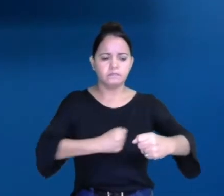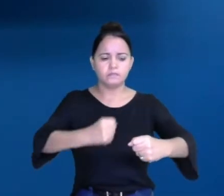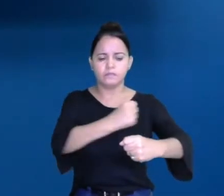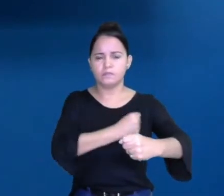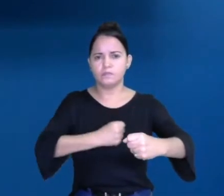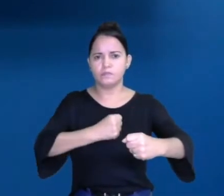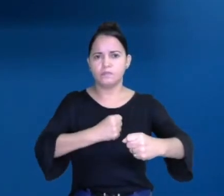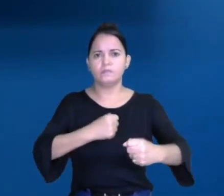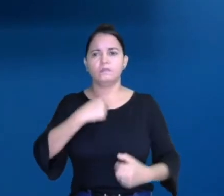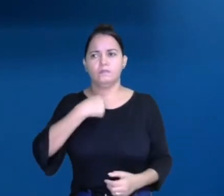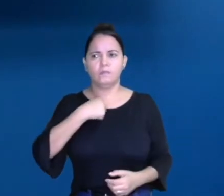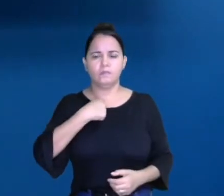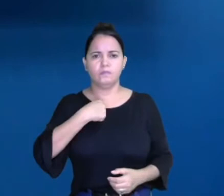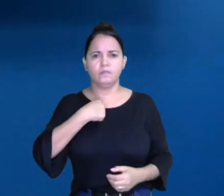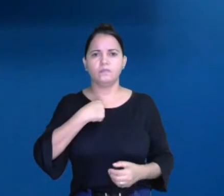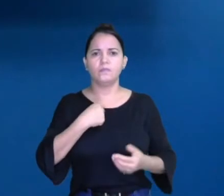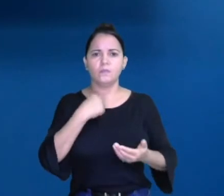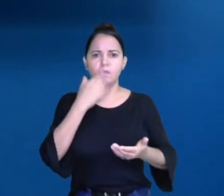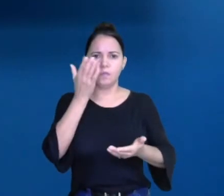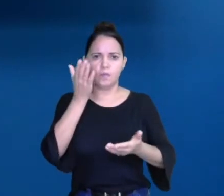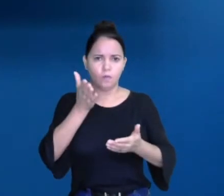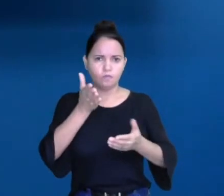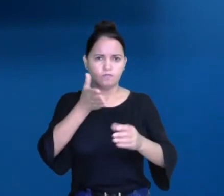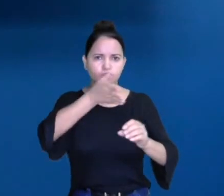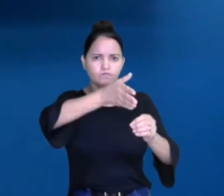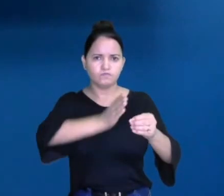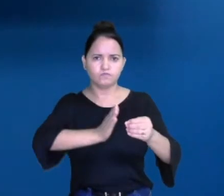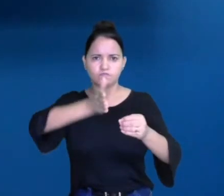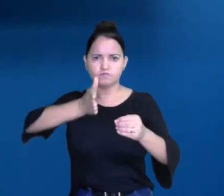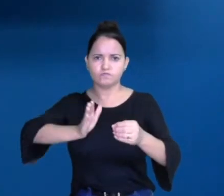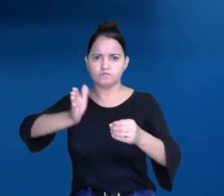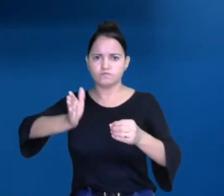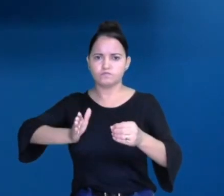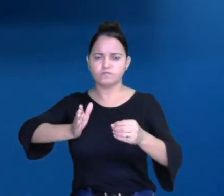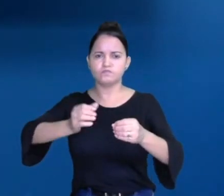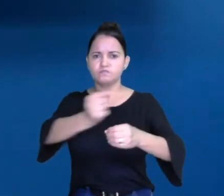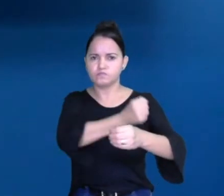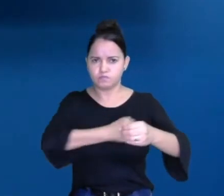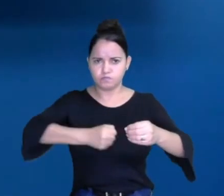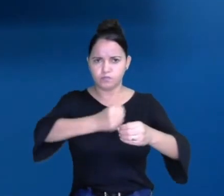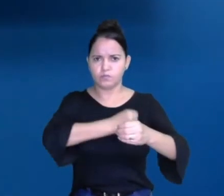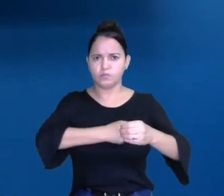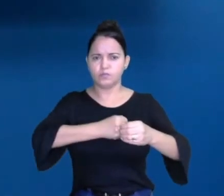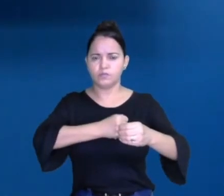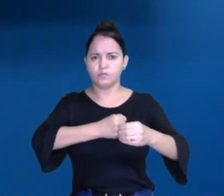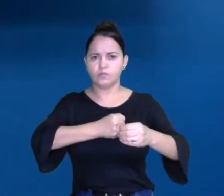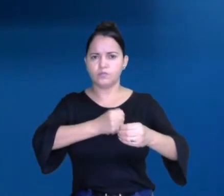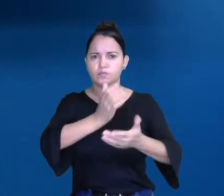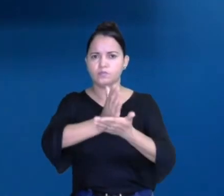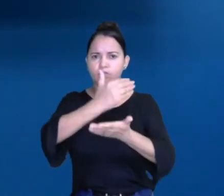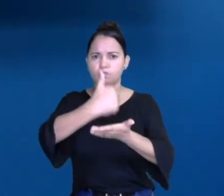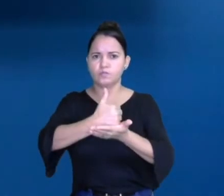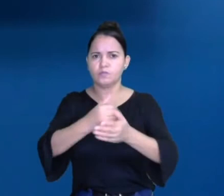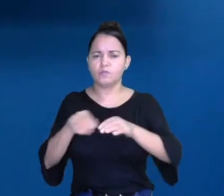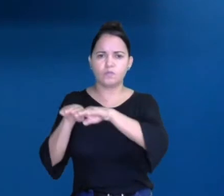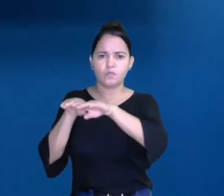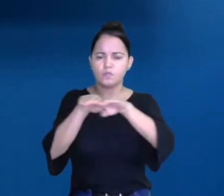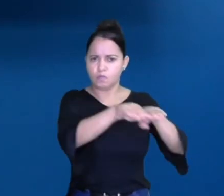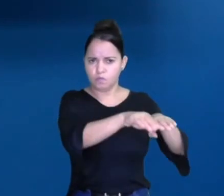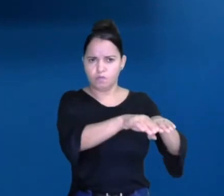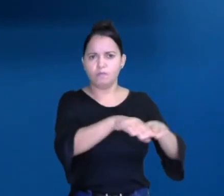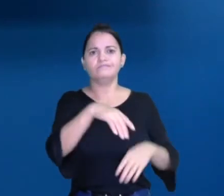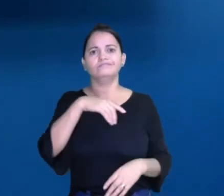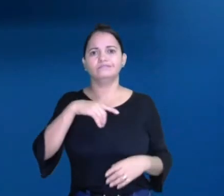Então, quando eu parto os pedaços em pedaços iguais, eu estou fracionando esse